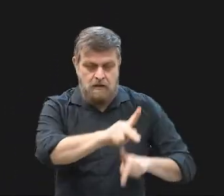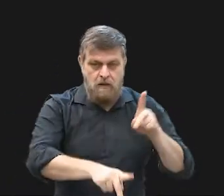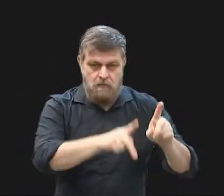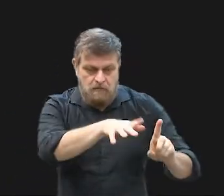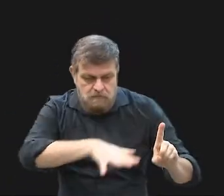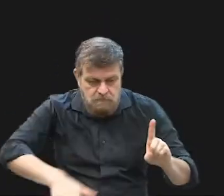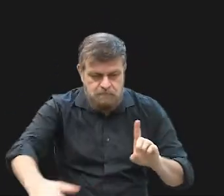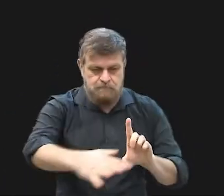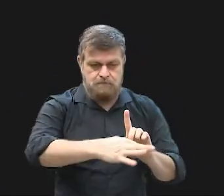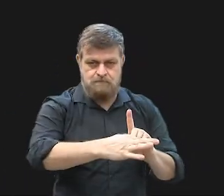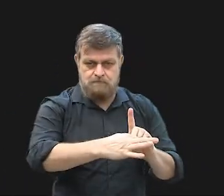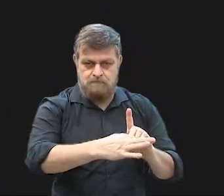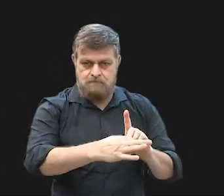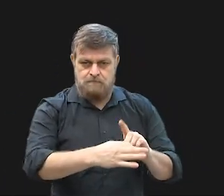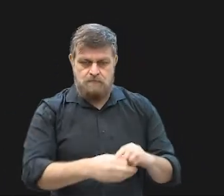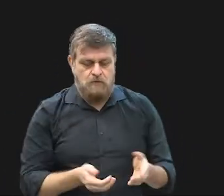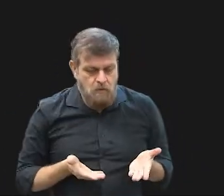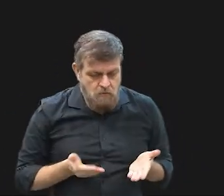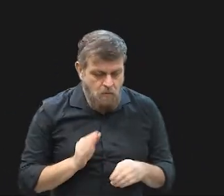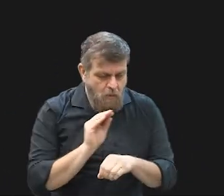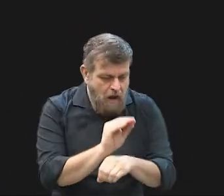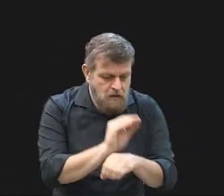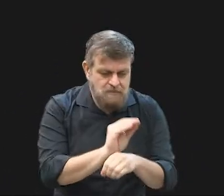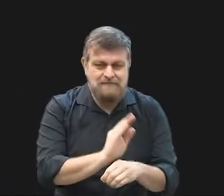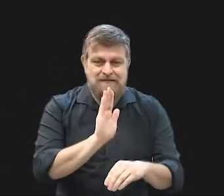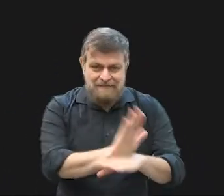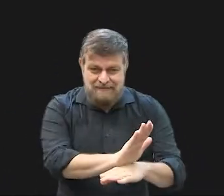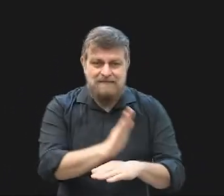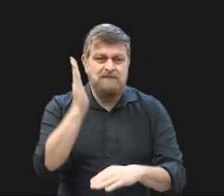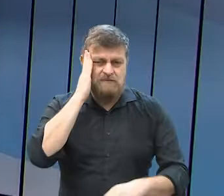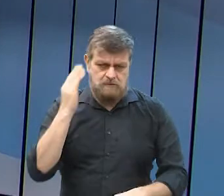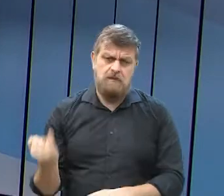o servir as pessoas, e eu sei o quão importante é.